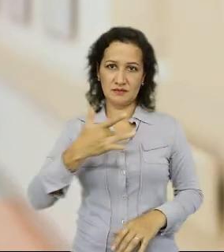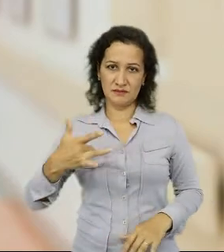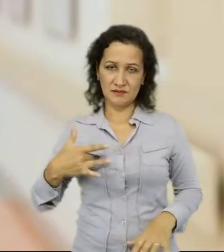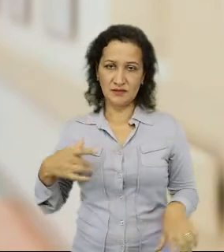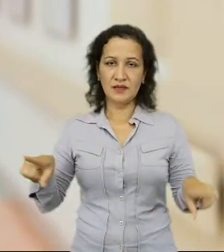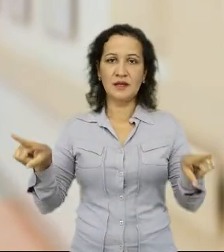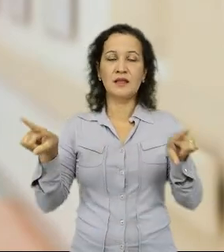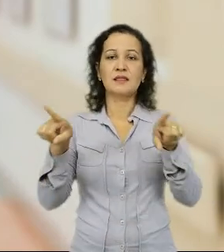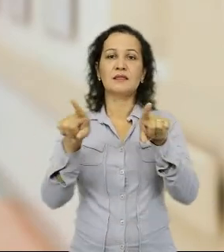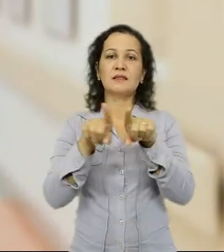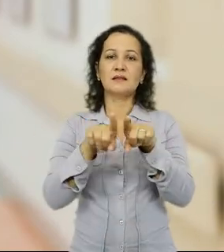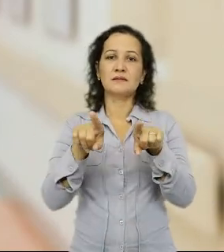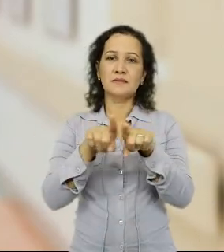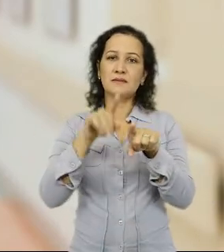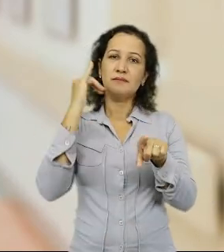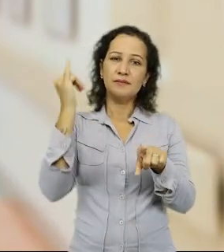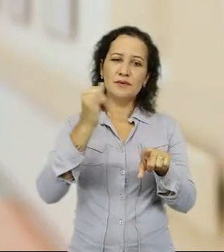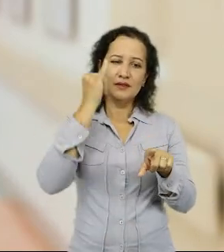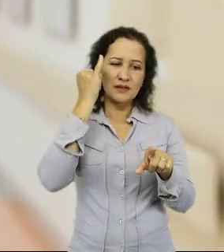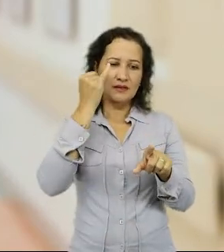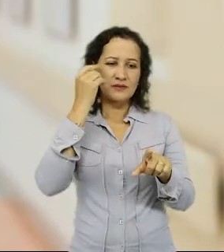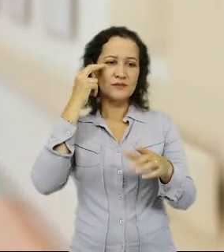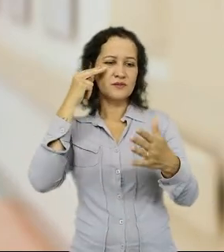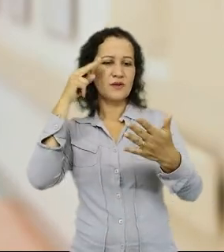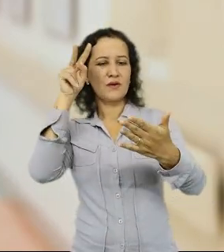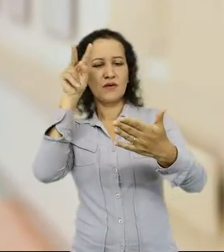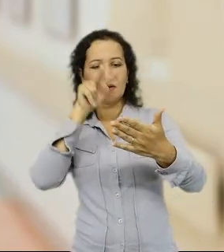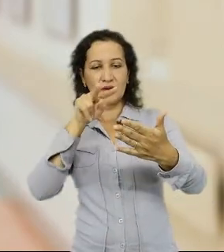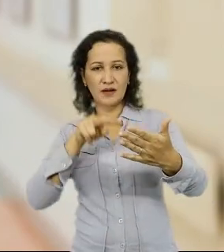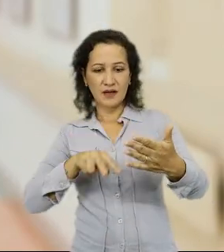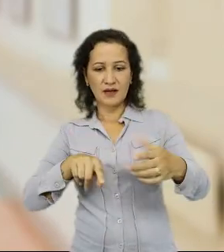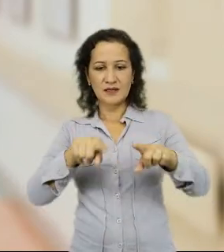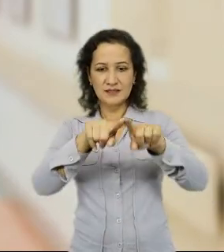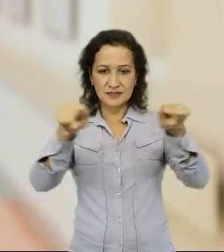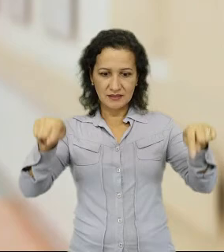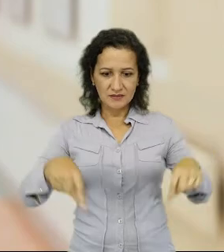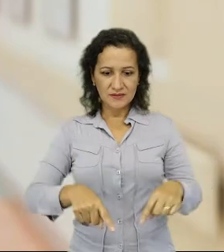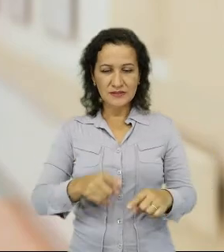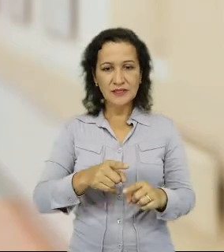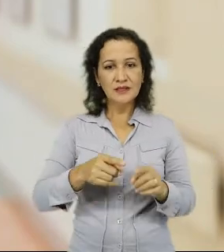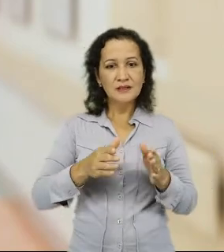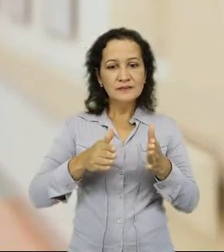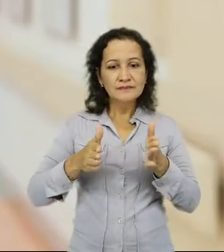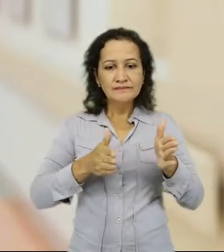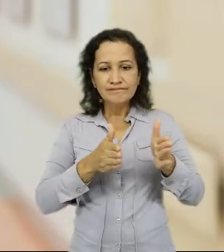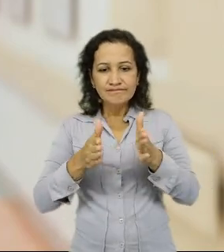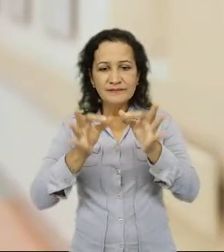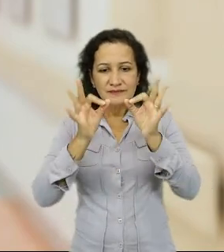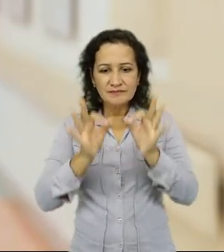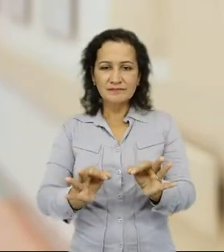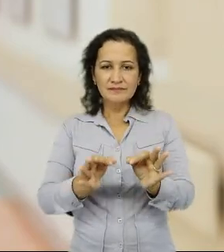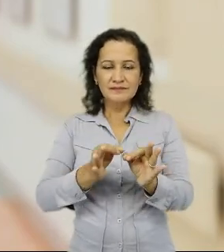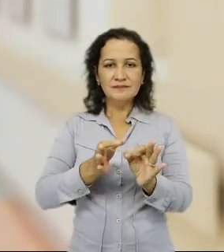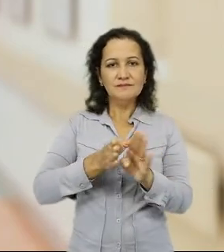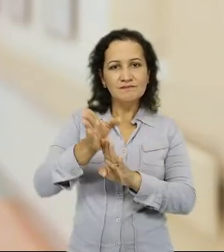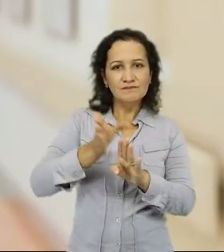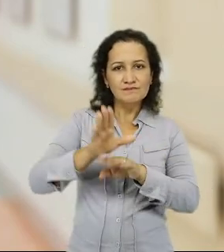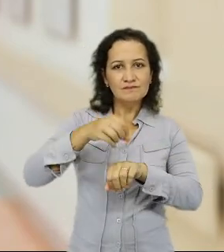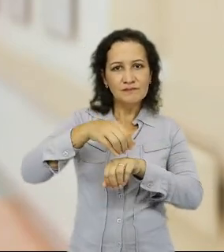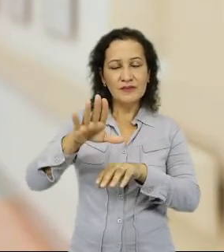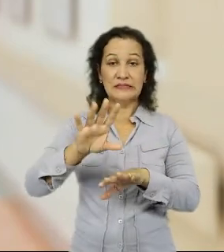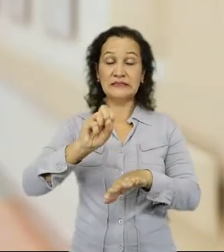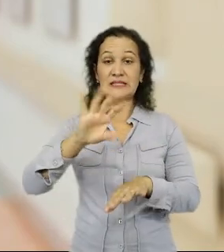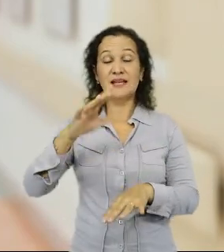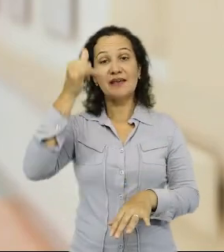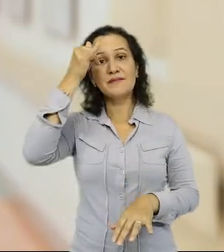da vacinação. É importante que a gente observe dentro da sala de vacina essas observações para não incorrer em